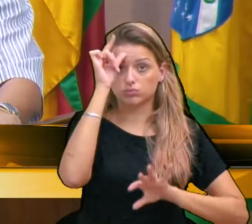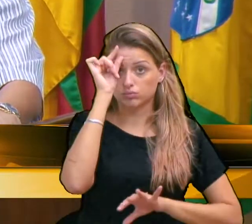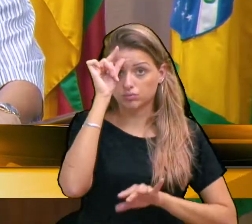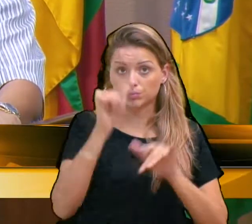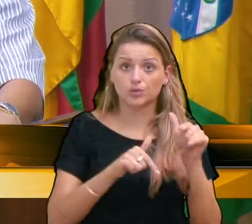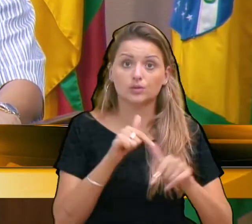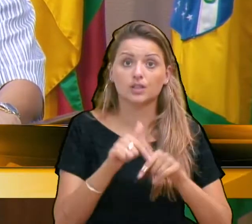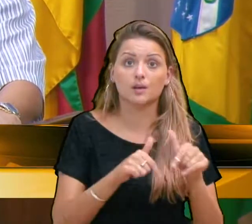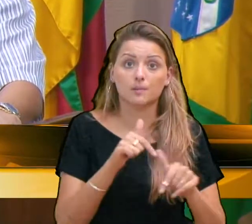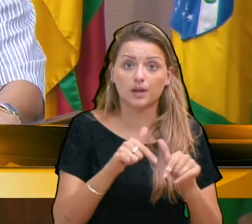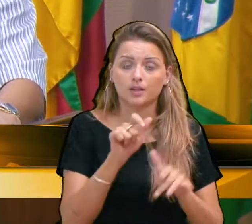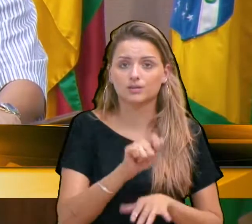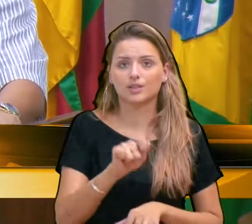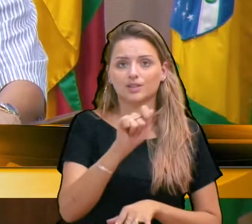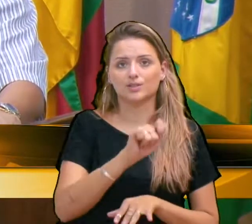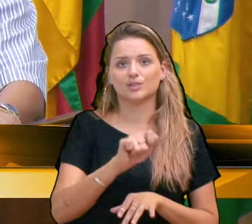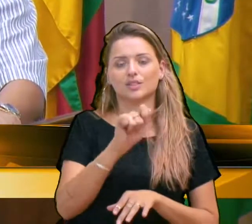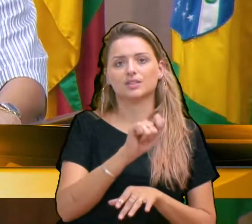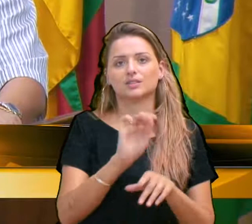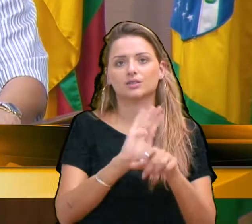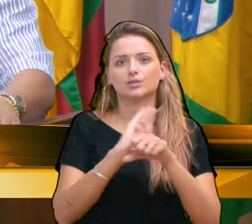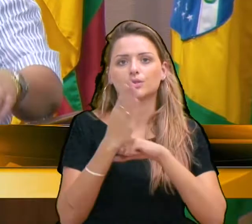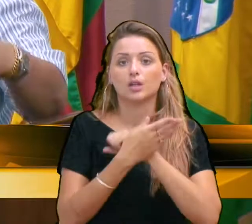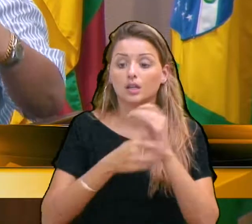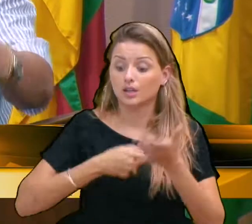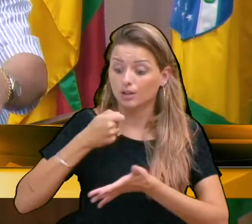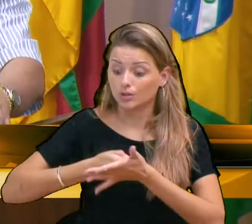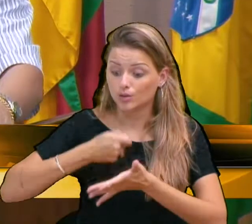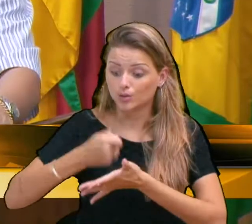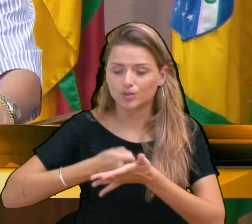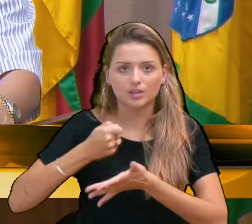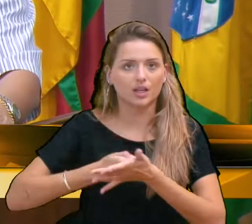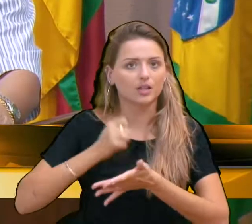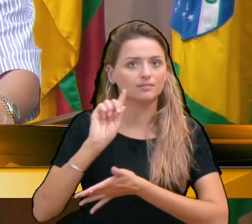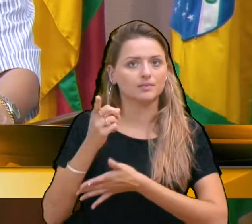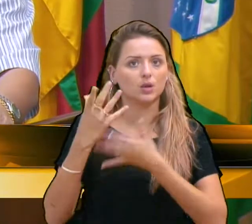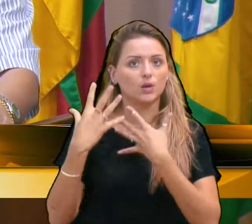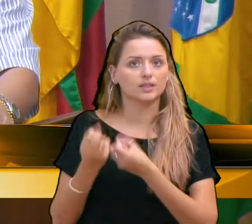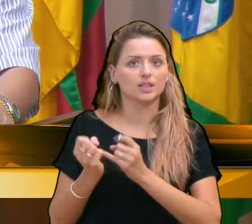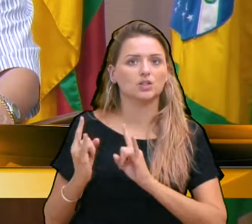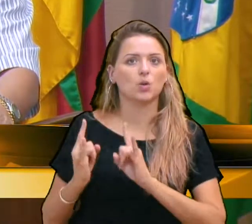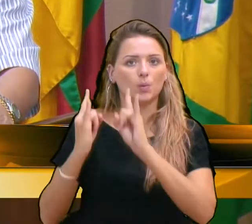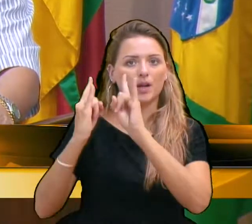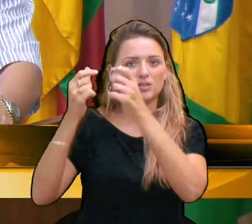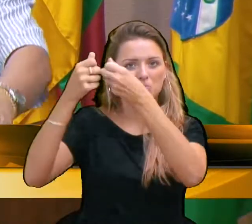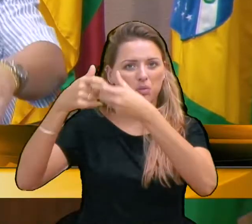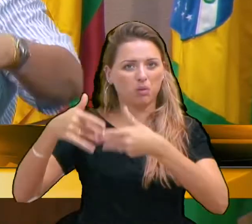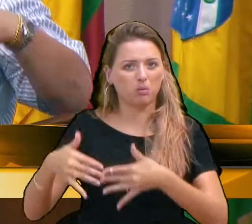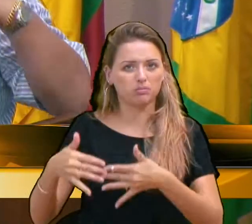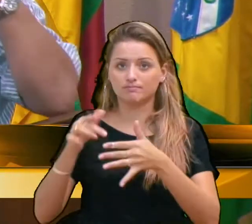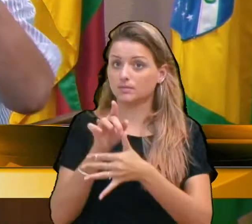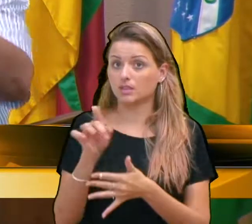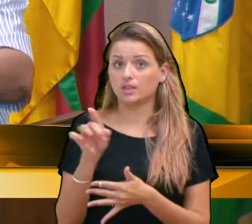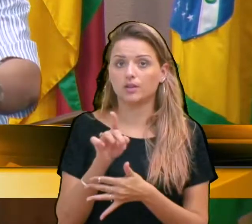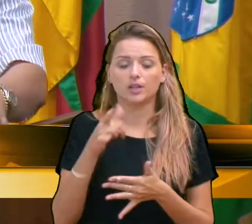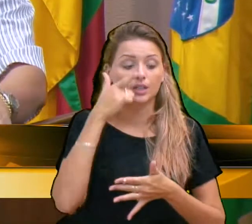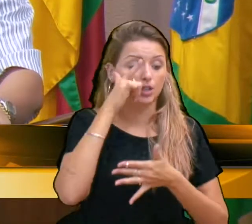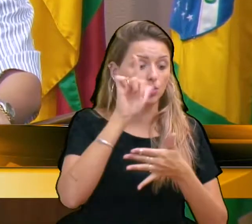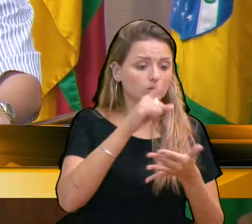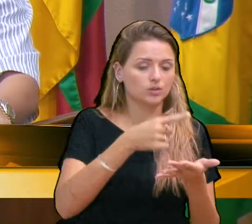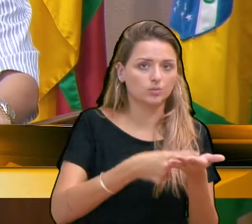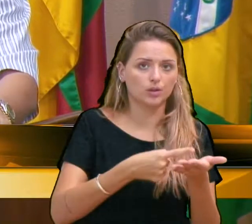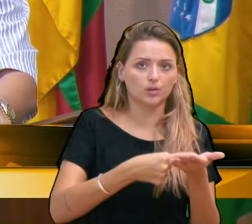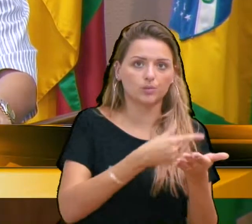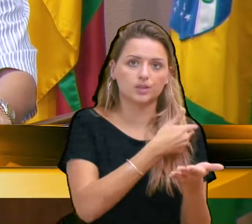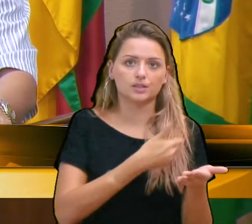das associações de moradores que foram à luta, que não deixaram o prédio ser demolido, né? Que conseguiram um acordo com o